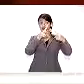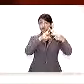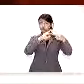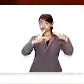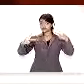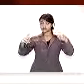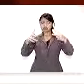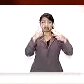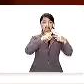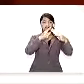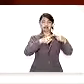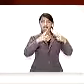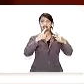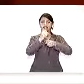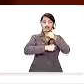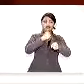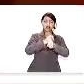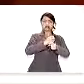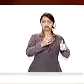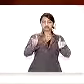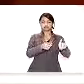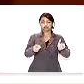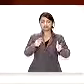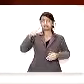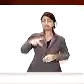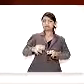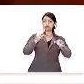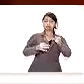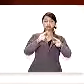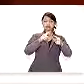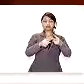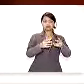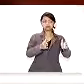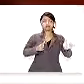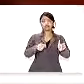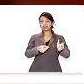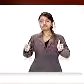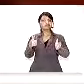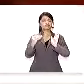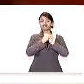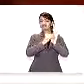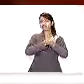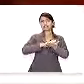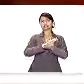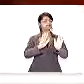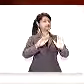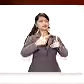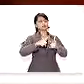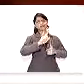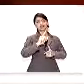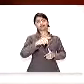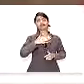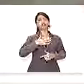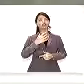Ah aqui agora não não tem não não não a problema nesse período não há problema eu